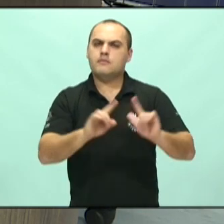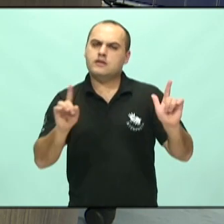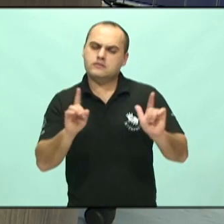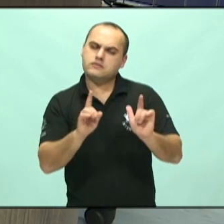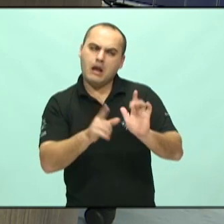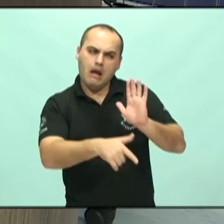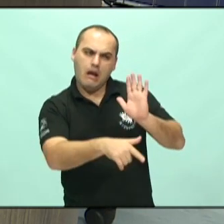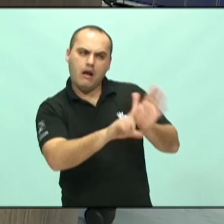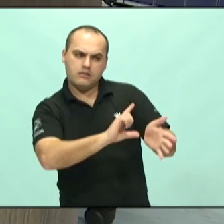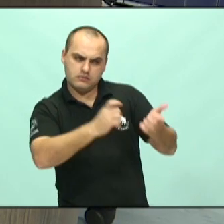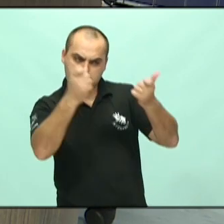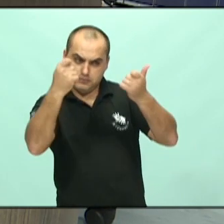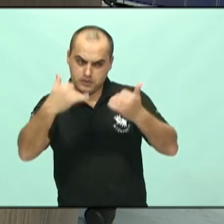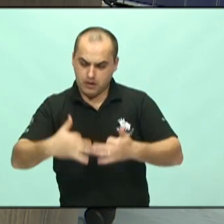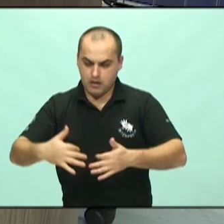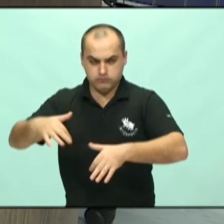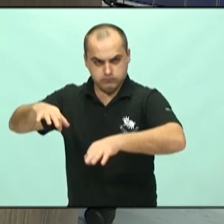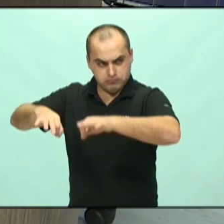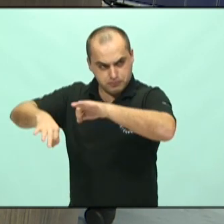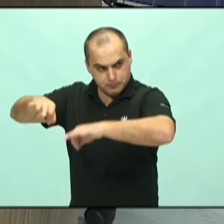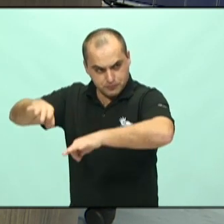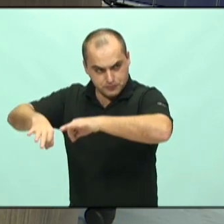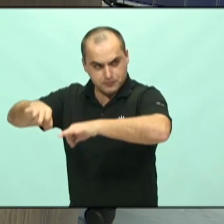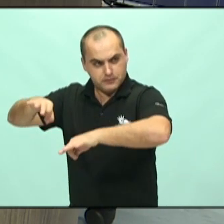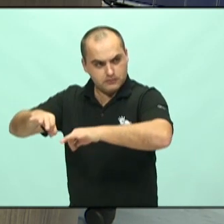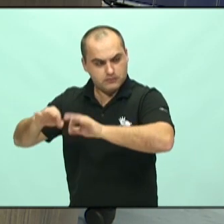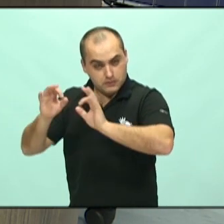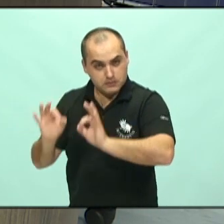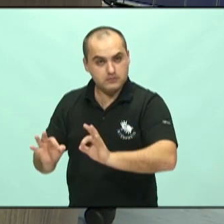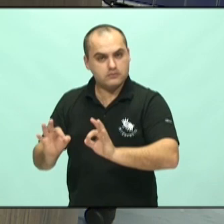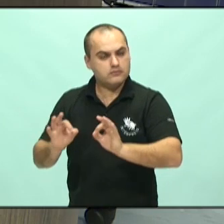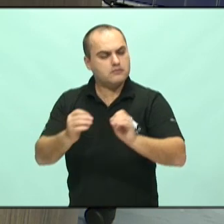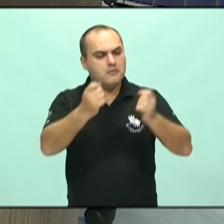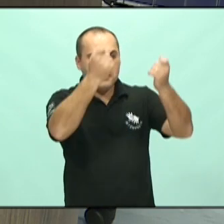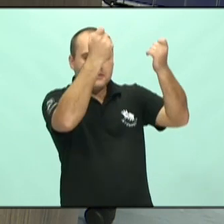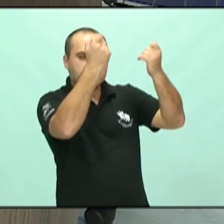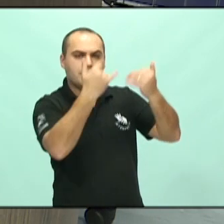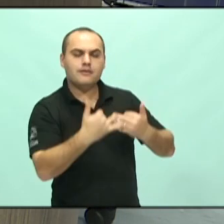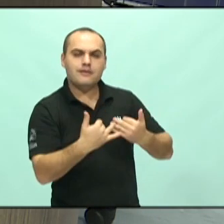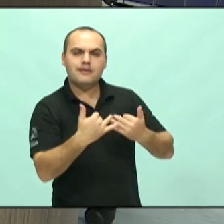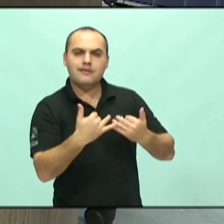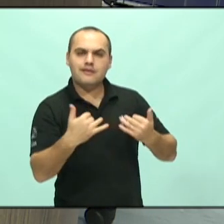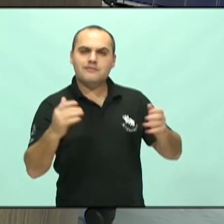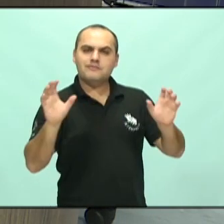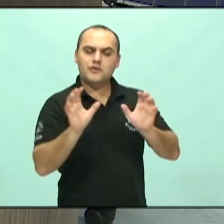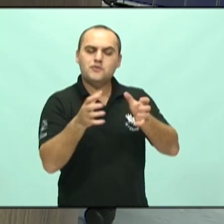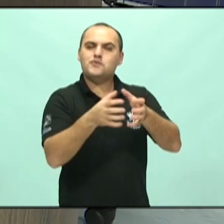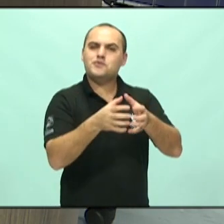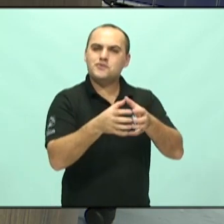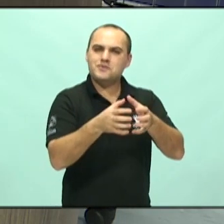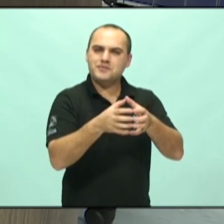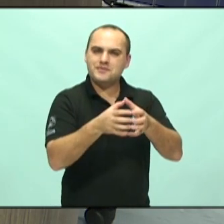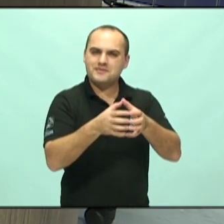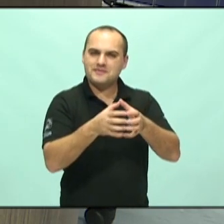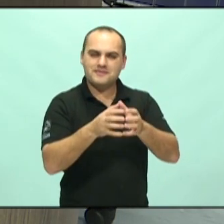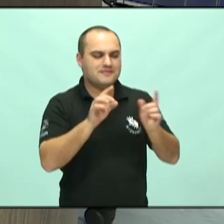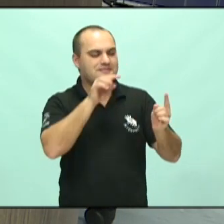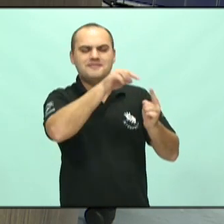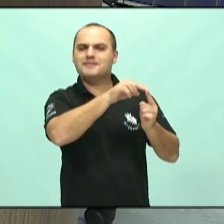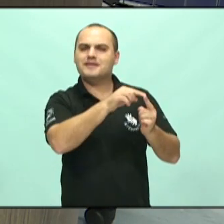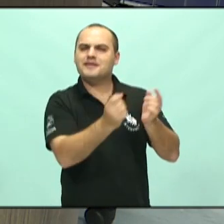o Grupo Porto Cênico, quem eram os integrantes, como é que foi a trajetória, quem que estava nessa primeira